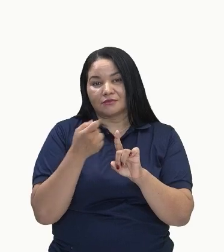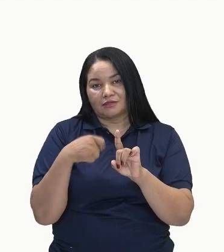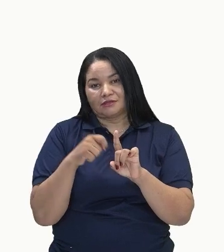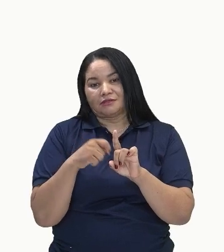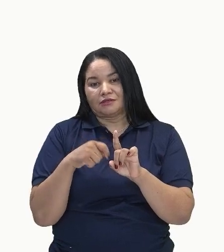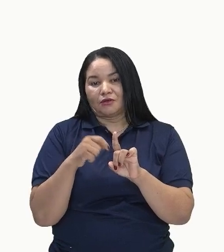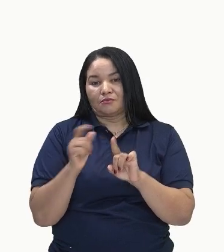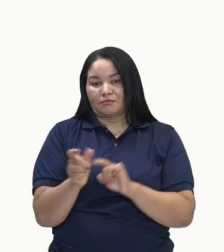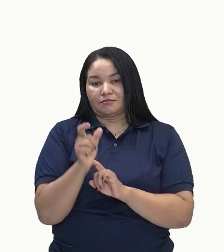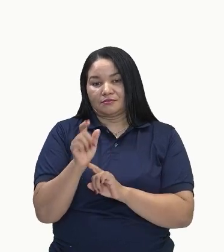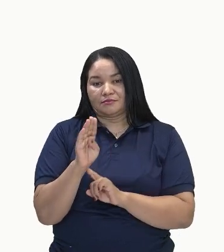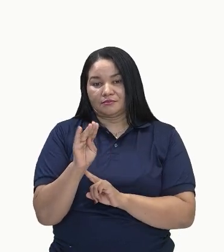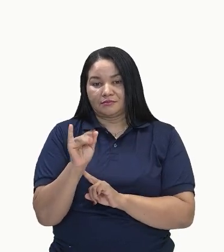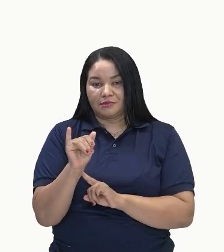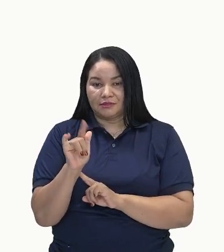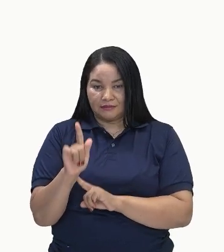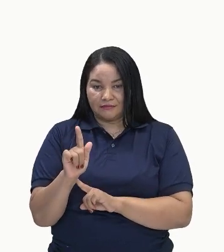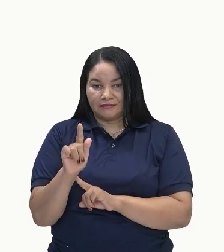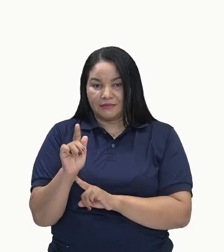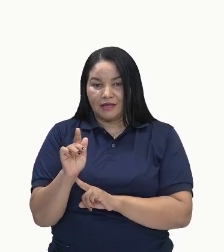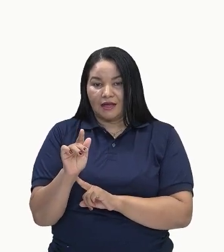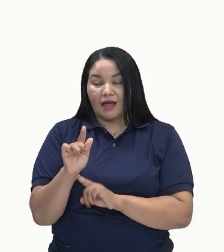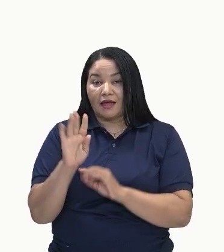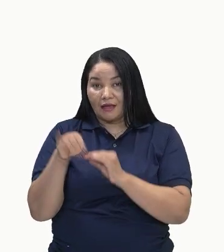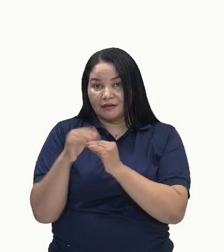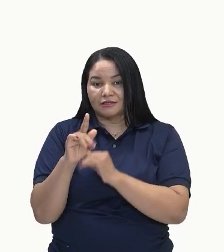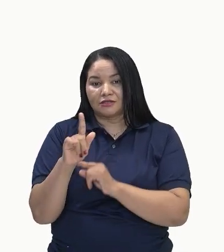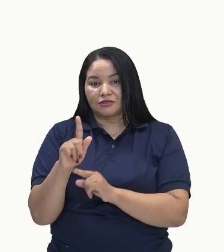consoante antes do acréscimo do EST.